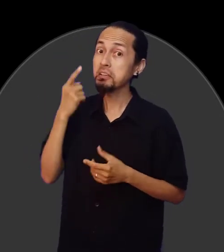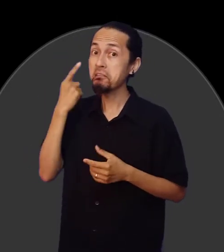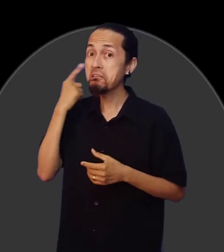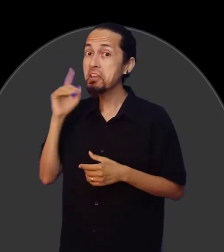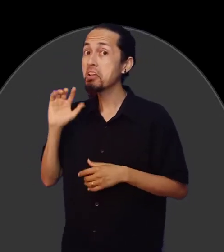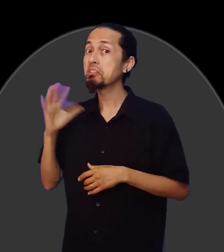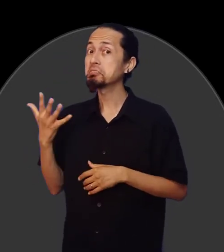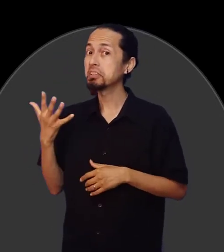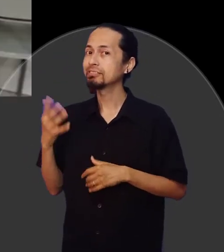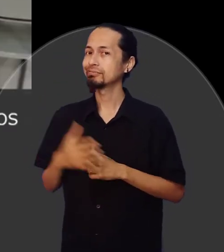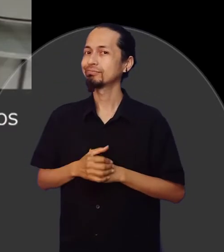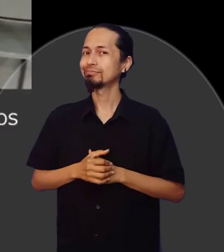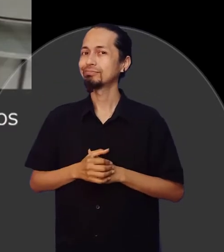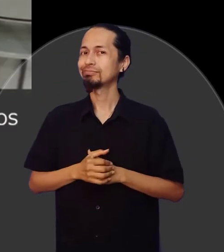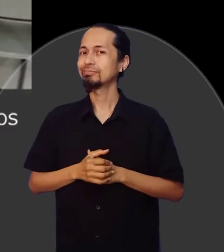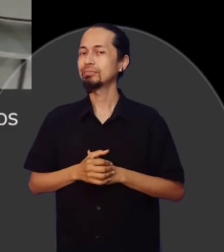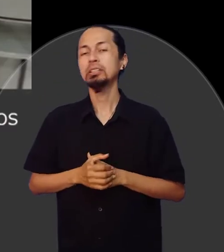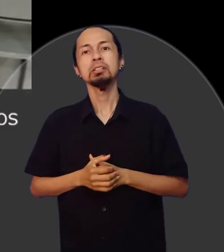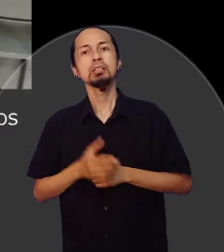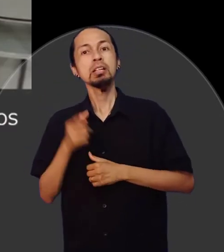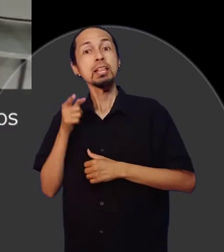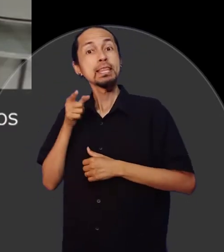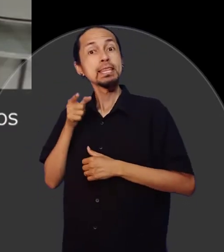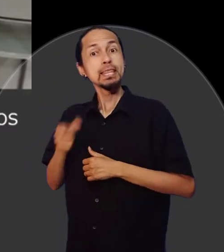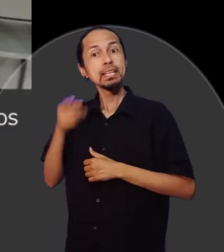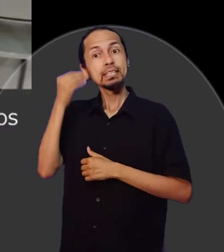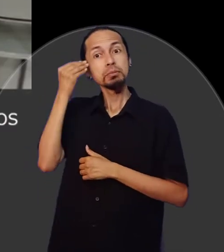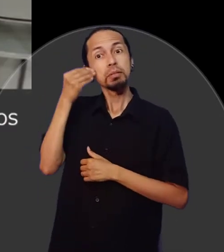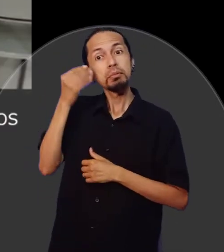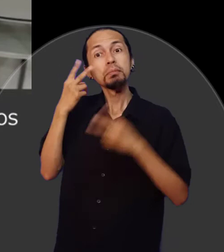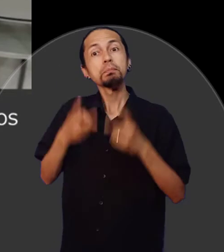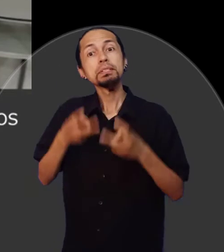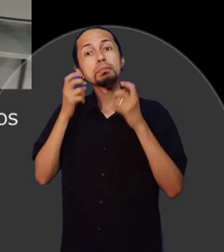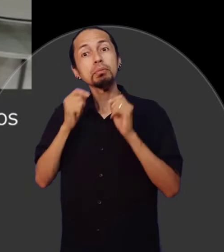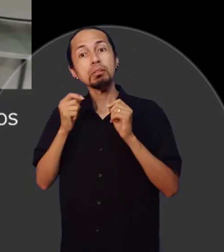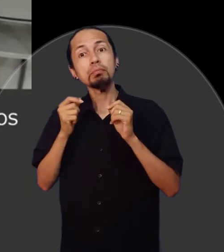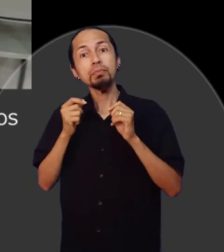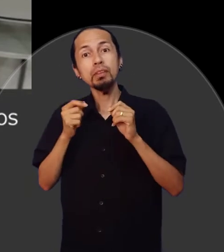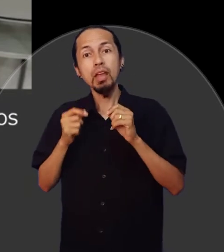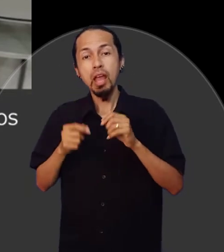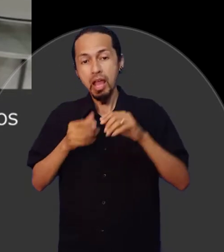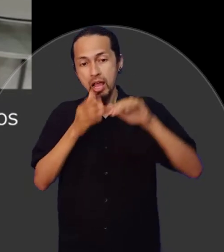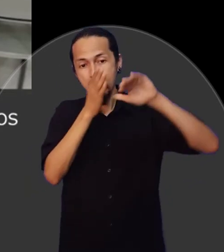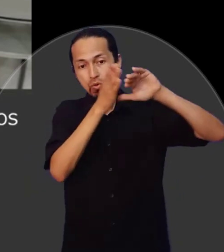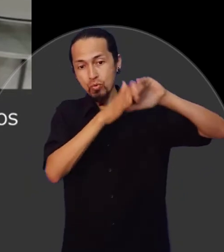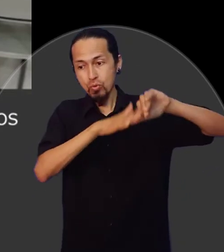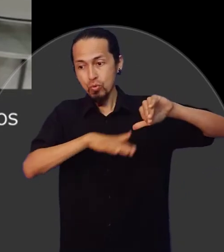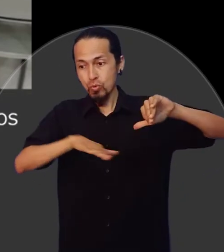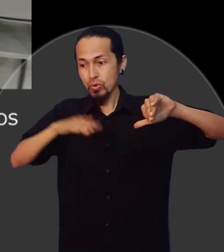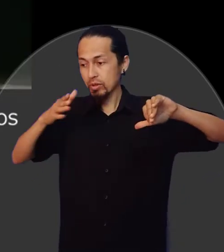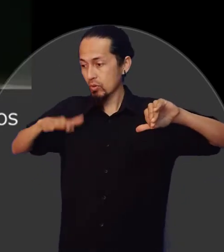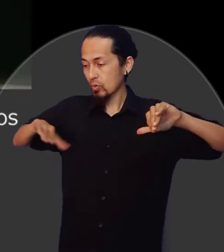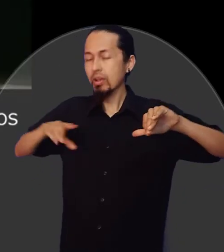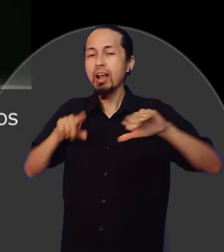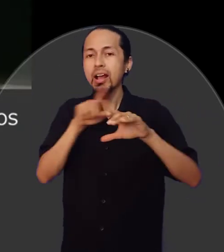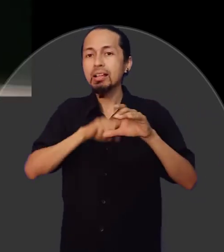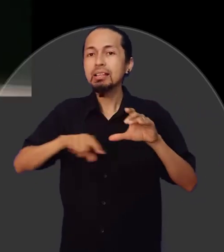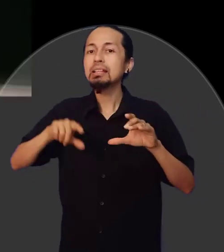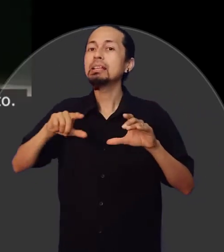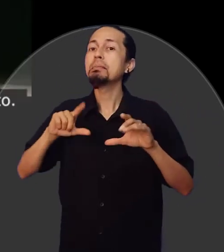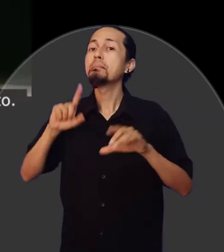resultados. Para o experimento, confeccionamos e verificamos que a curva cicloide apresenta o menor tempo entre 2 pontos